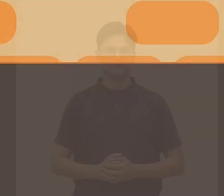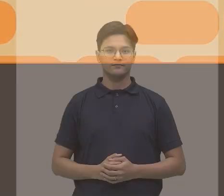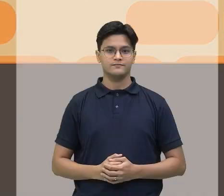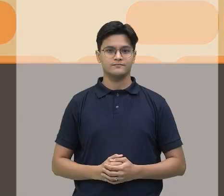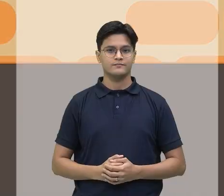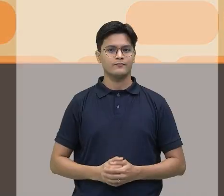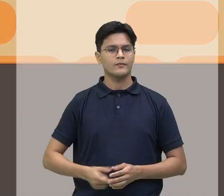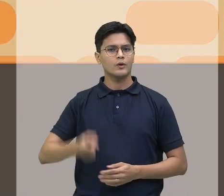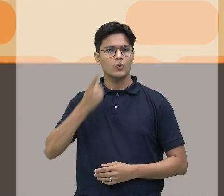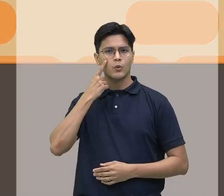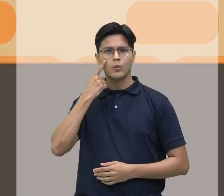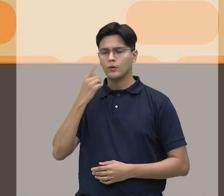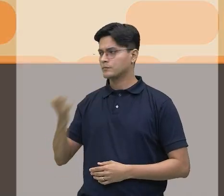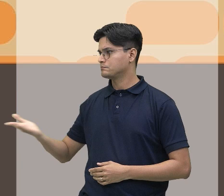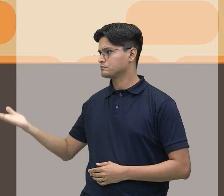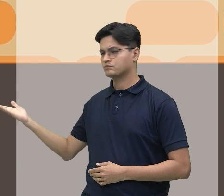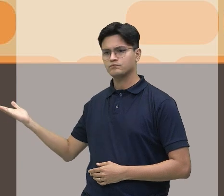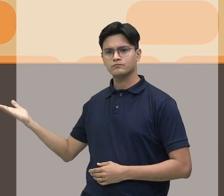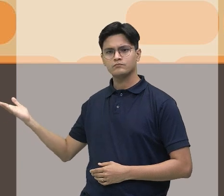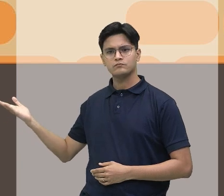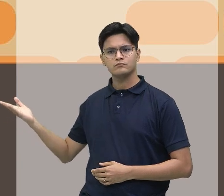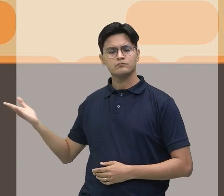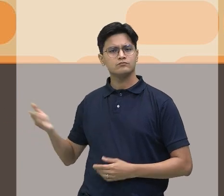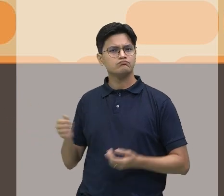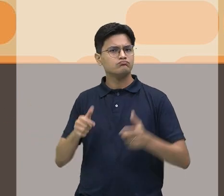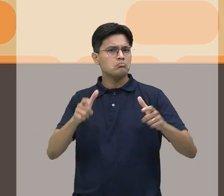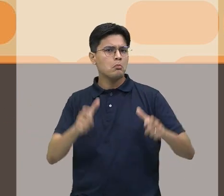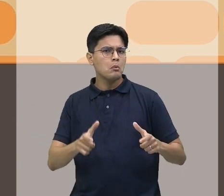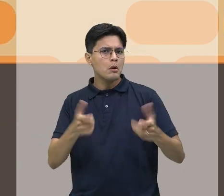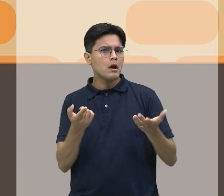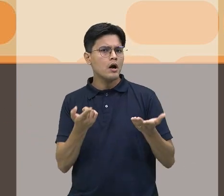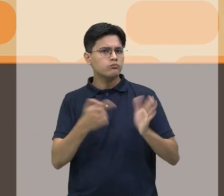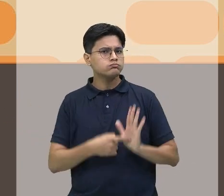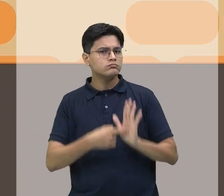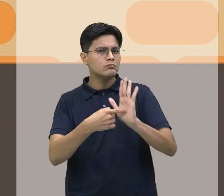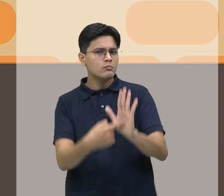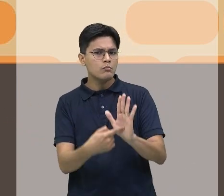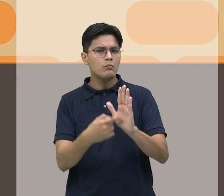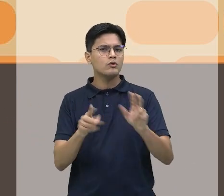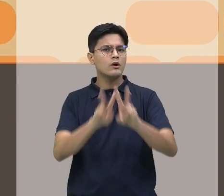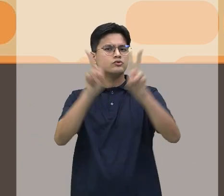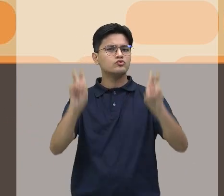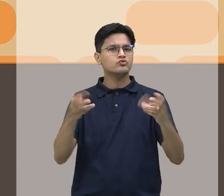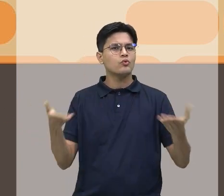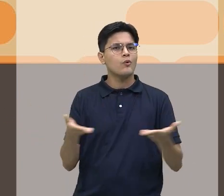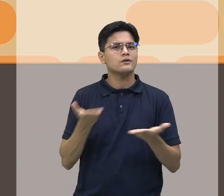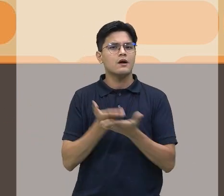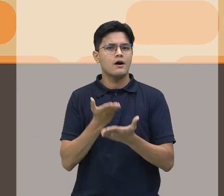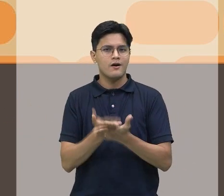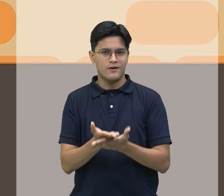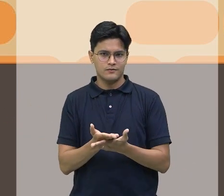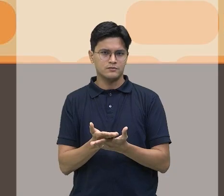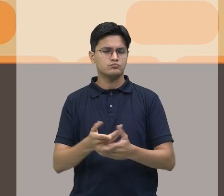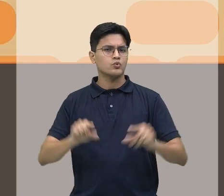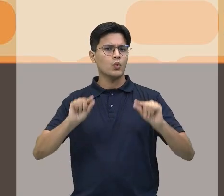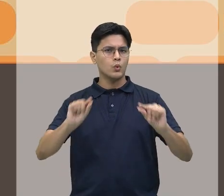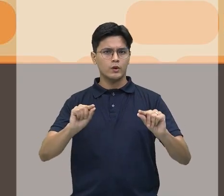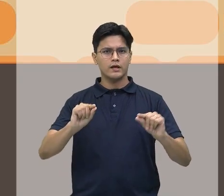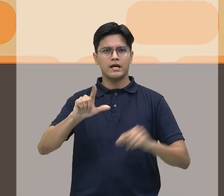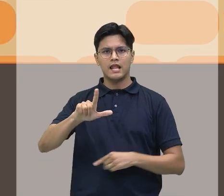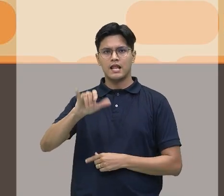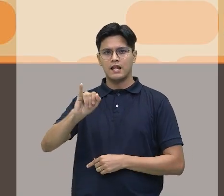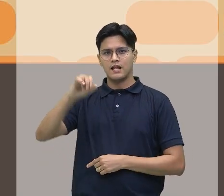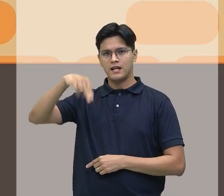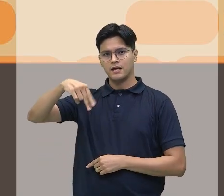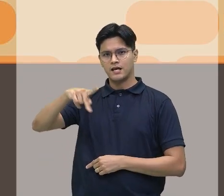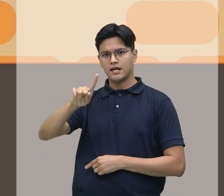Olha só, o cenário aqui já vai indicar, do que se trata a nossa aula de hoje. São as linking words. Por essa imagem